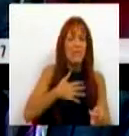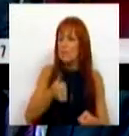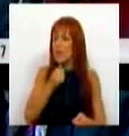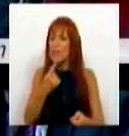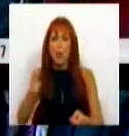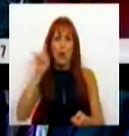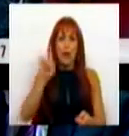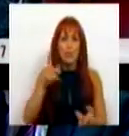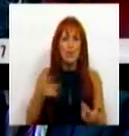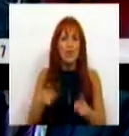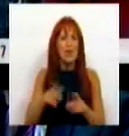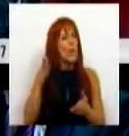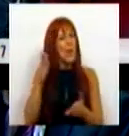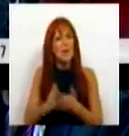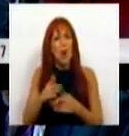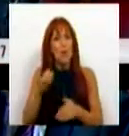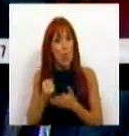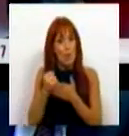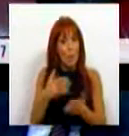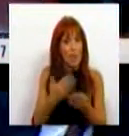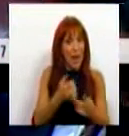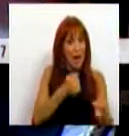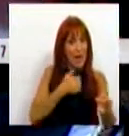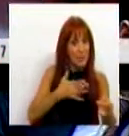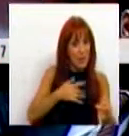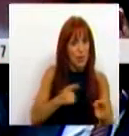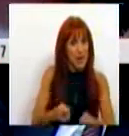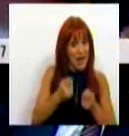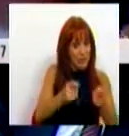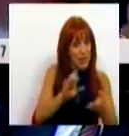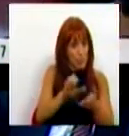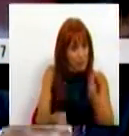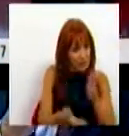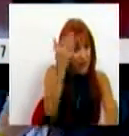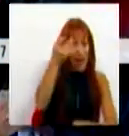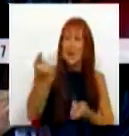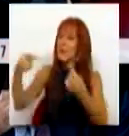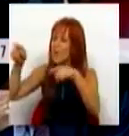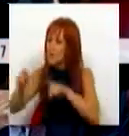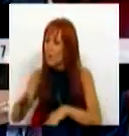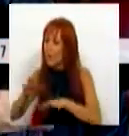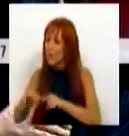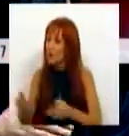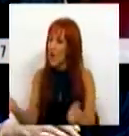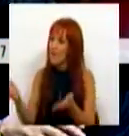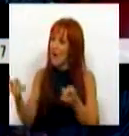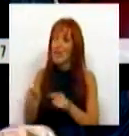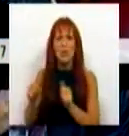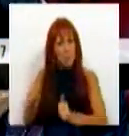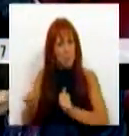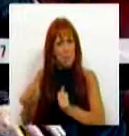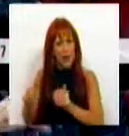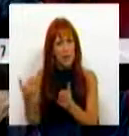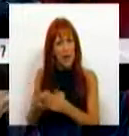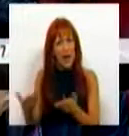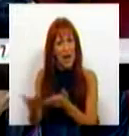muito importante, não só pelo apoio que dá às empresas que querem investir capitalizando-se, mas também pelos incentivos corretos que dá